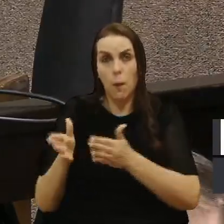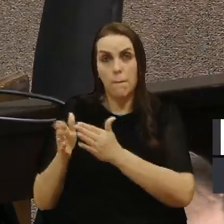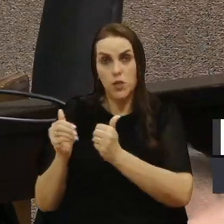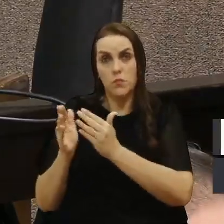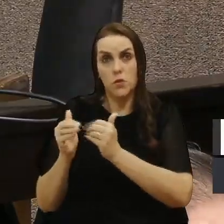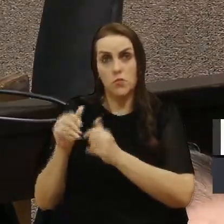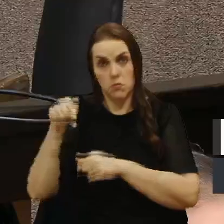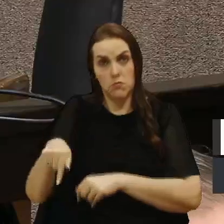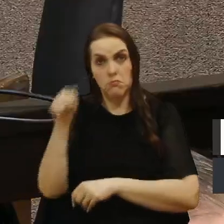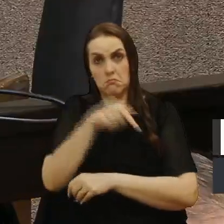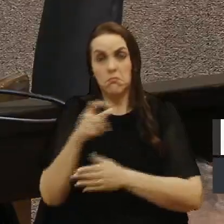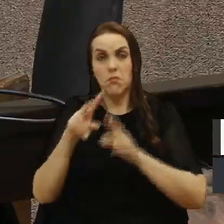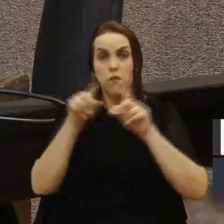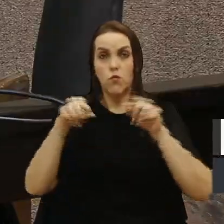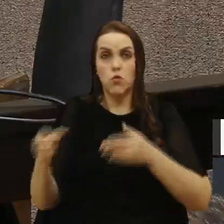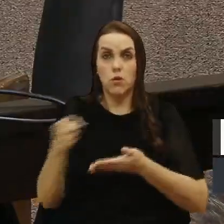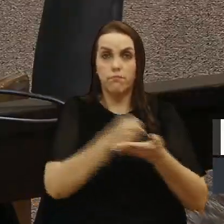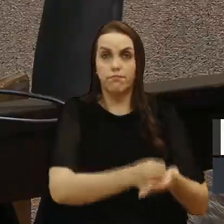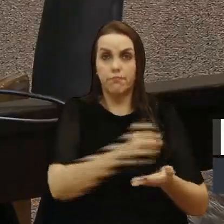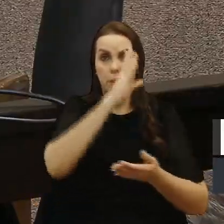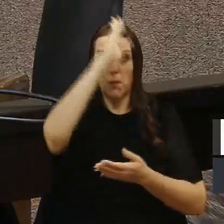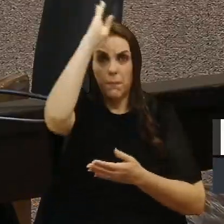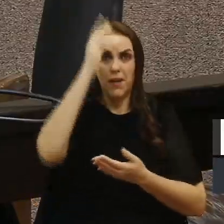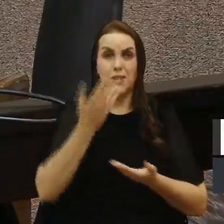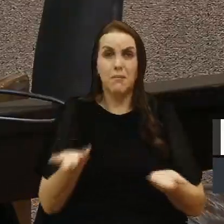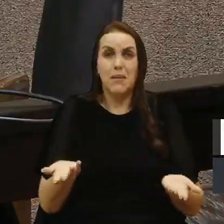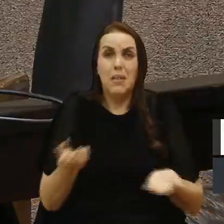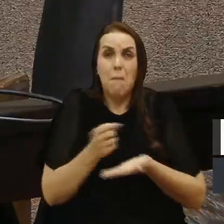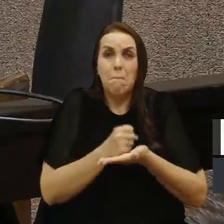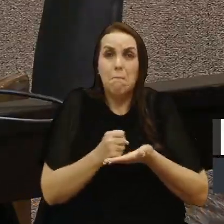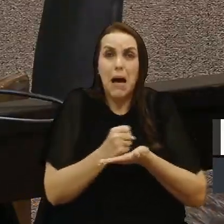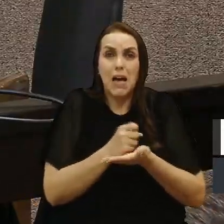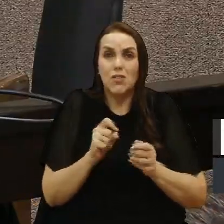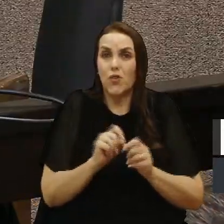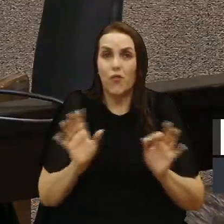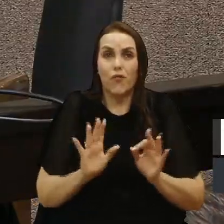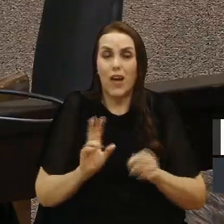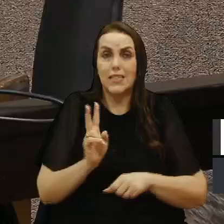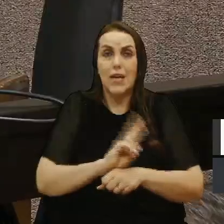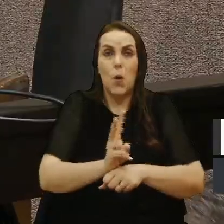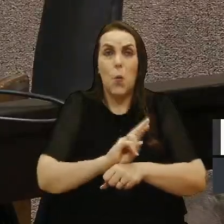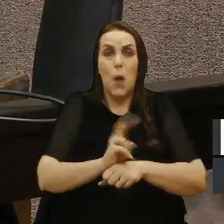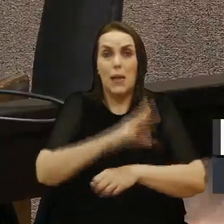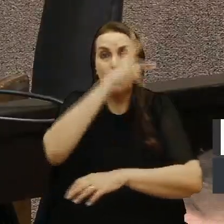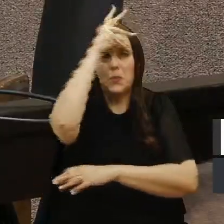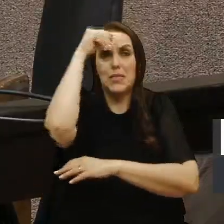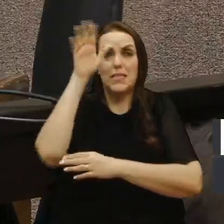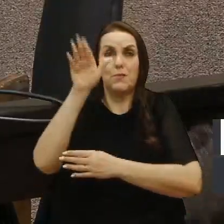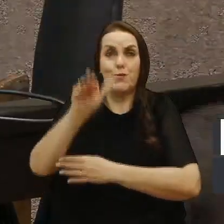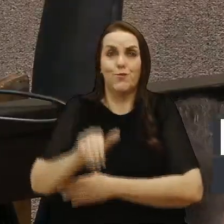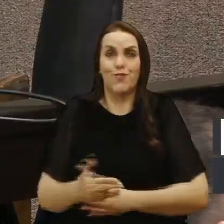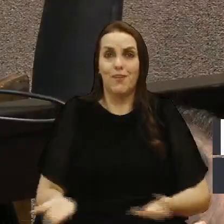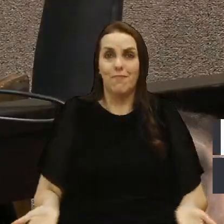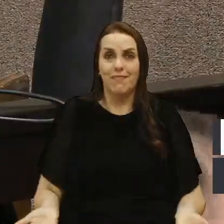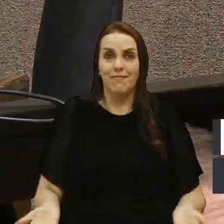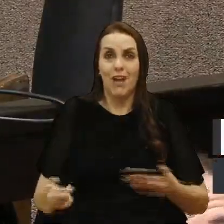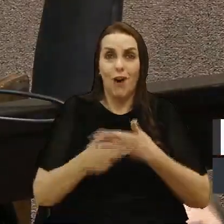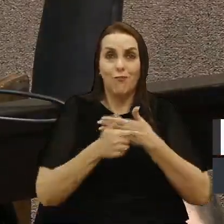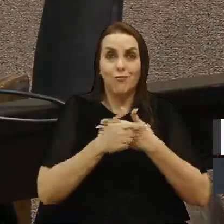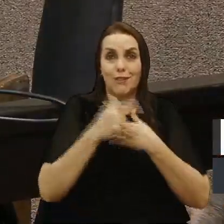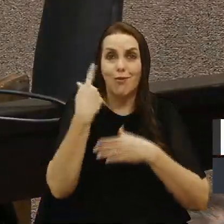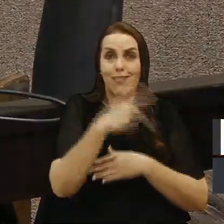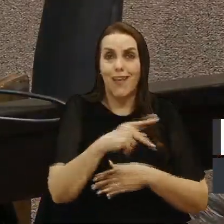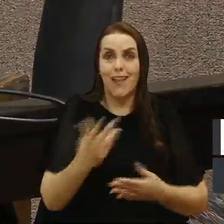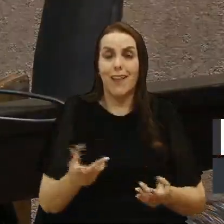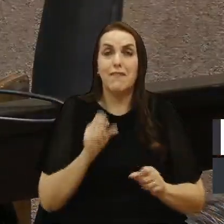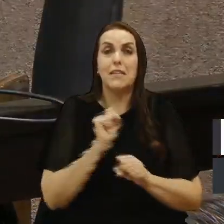dos bombeiros. Mas se eles não fazem nem o básico, se eles não chamam nem a guarda municipal, que é uma função deles, vai